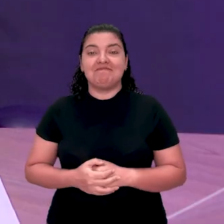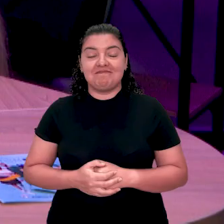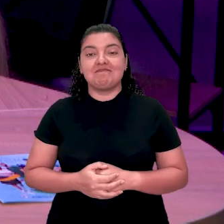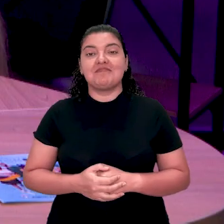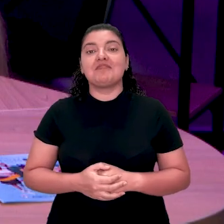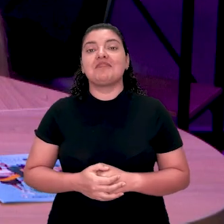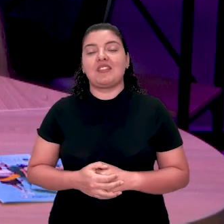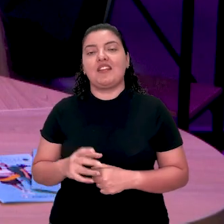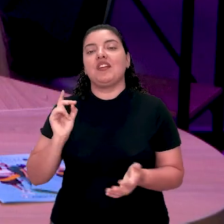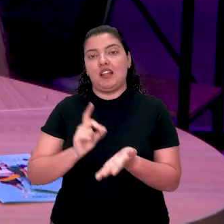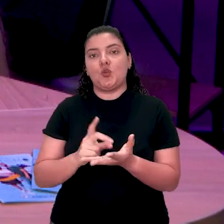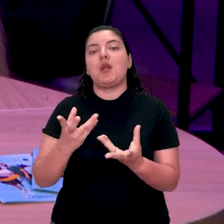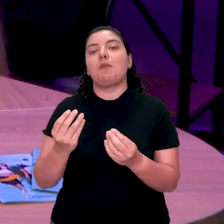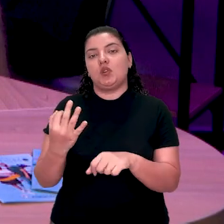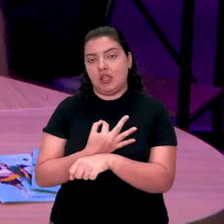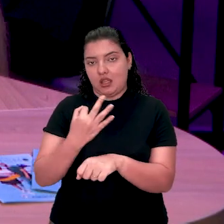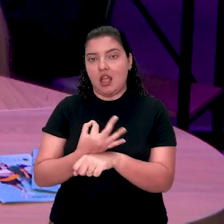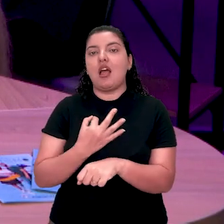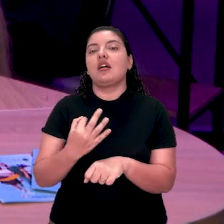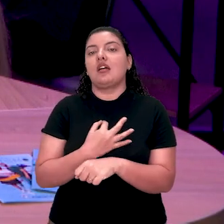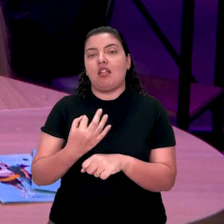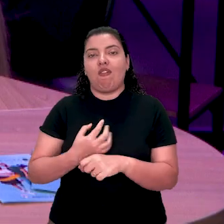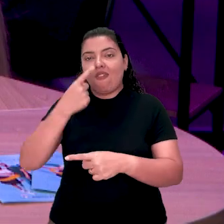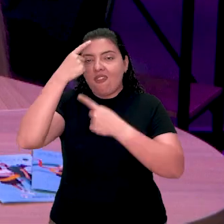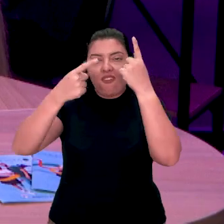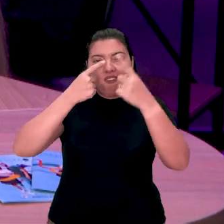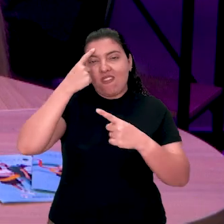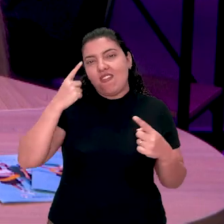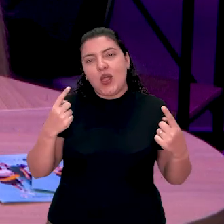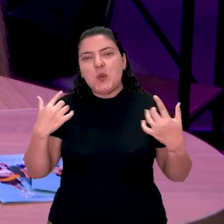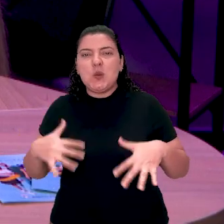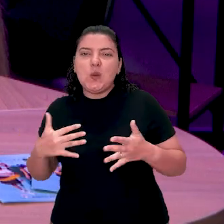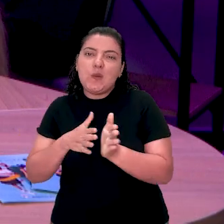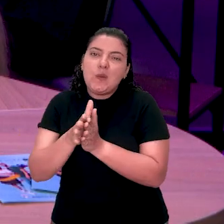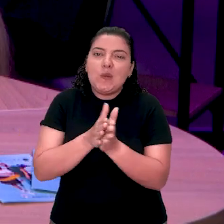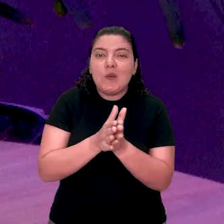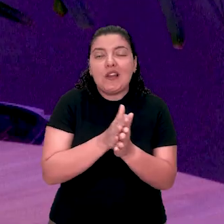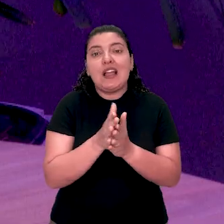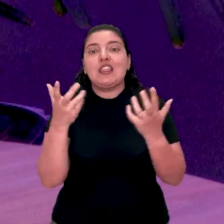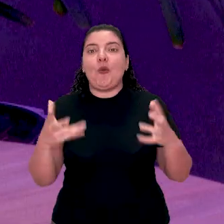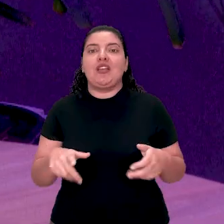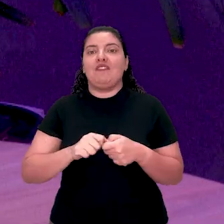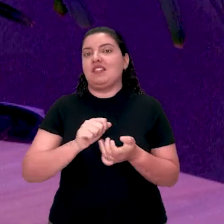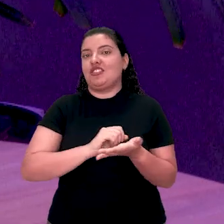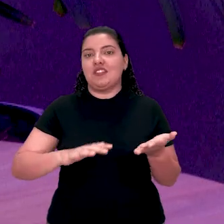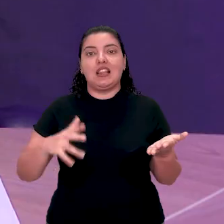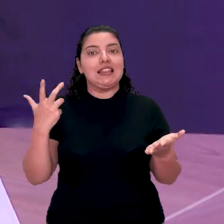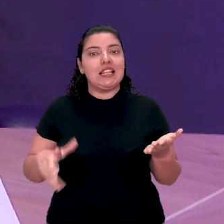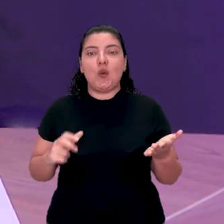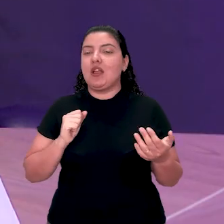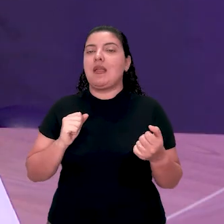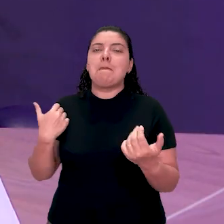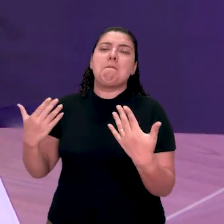Mas é porque eu era muito danada, gente. Eu inventava tudo. Era. Né? Inventava tudo, menos fazer atividade. Era